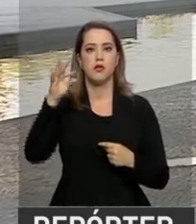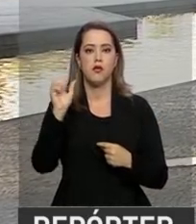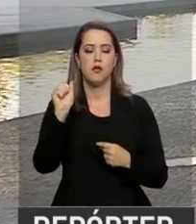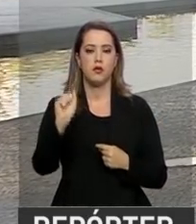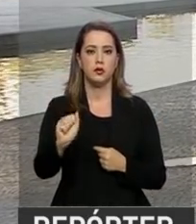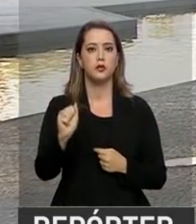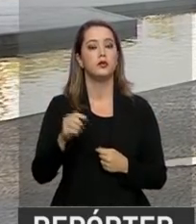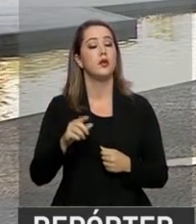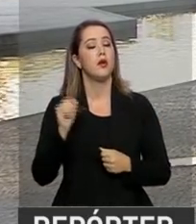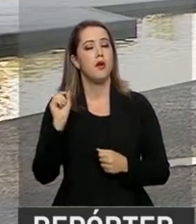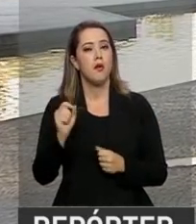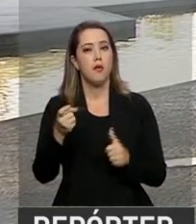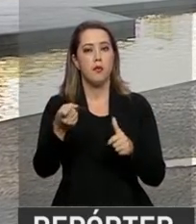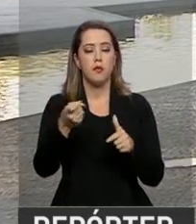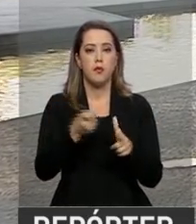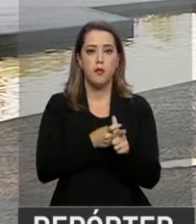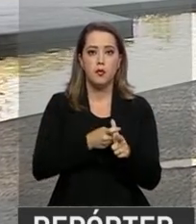de